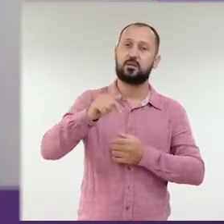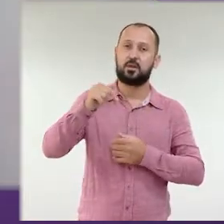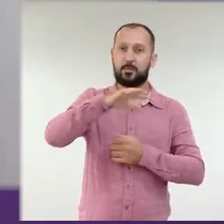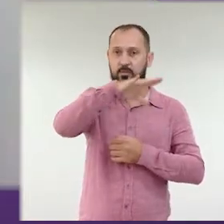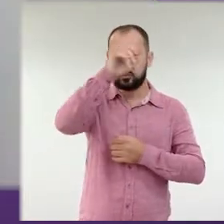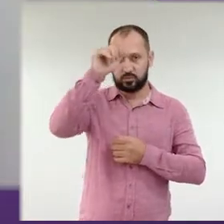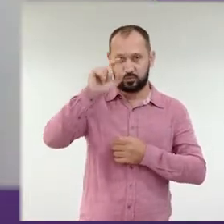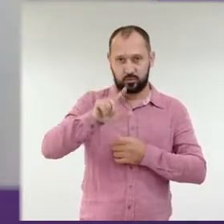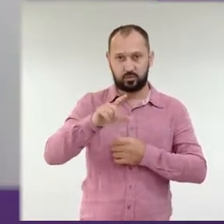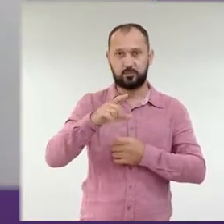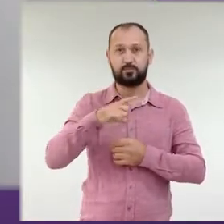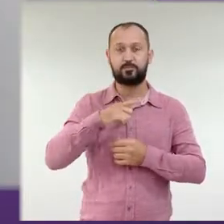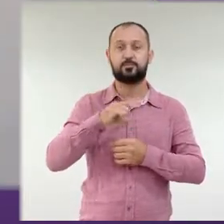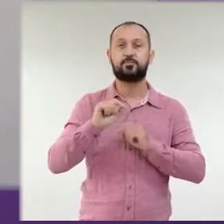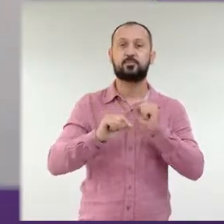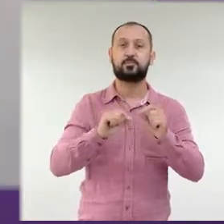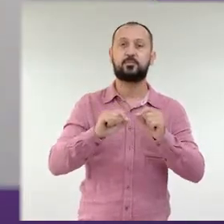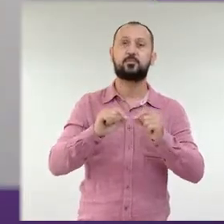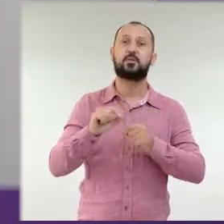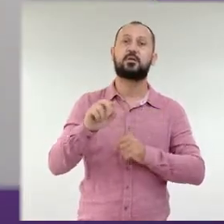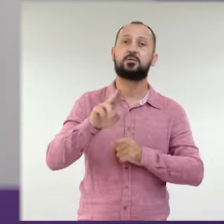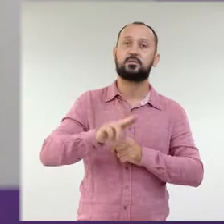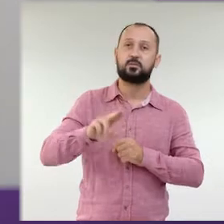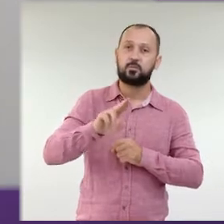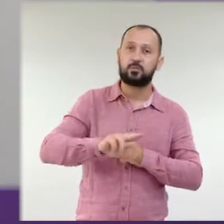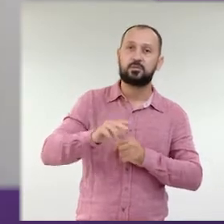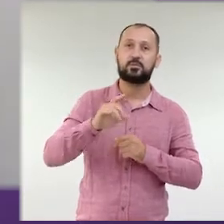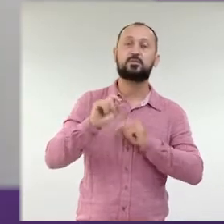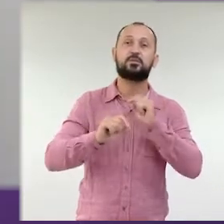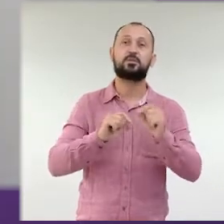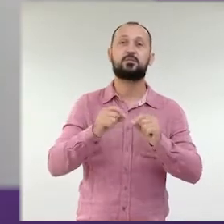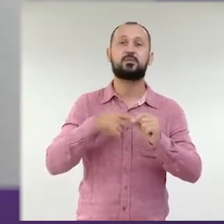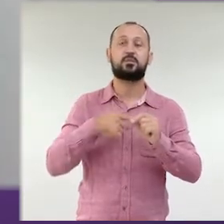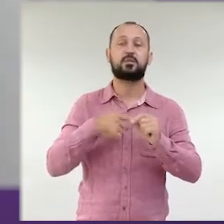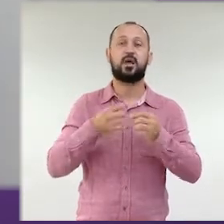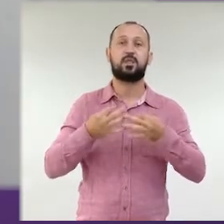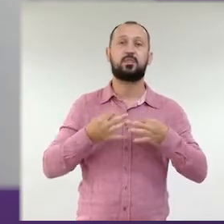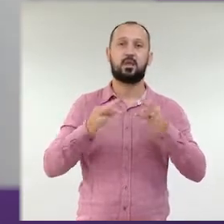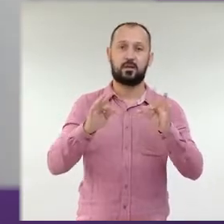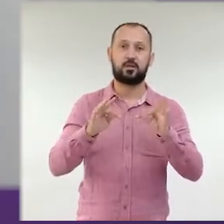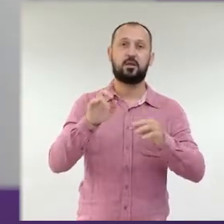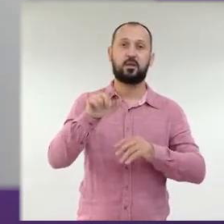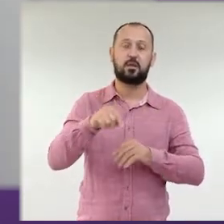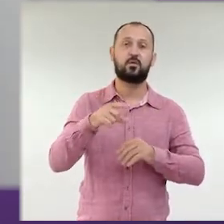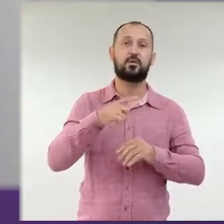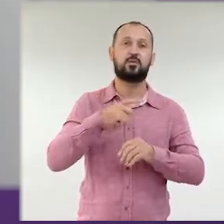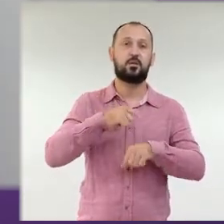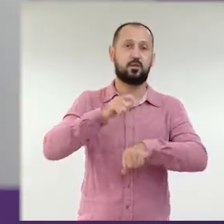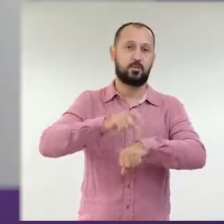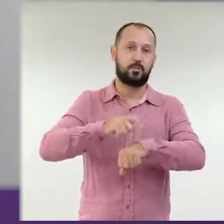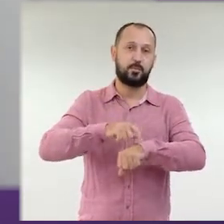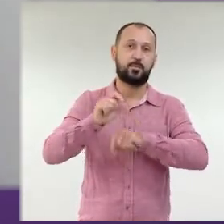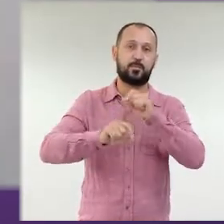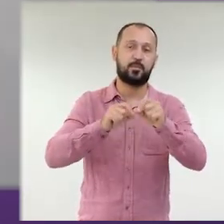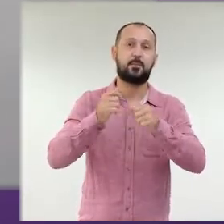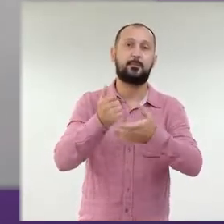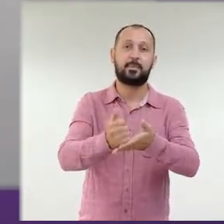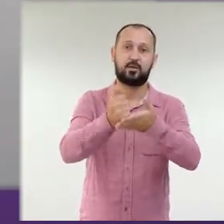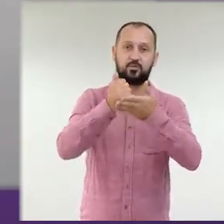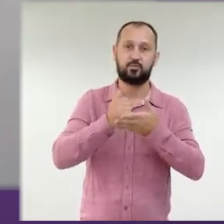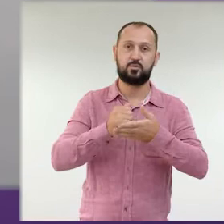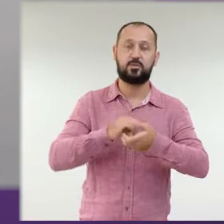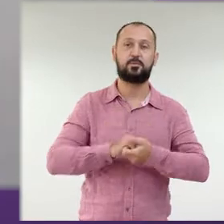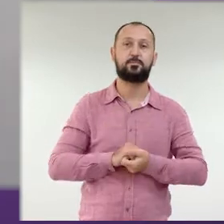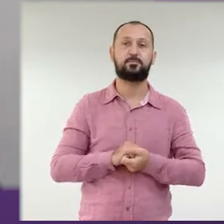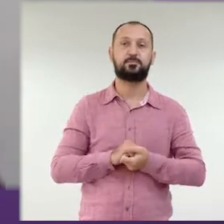do Sul, nós estamos trabalhando, usando a tecnologia, que é o que temos no momento, a nosso